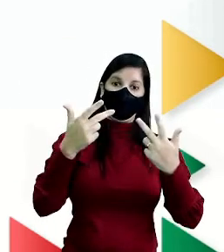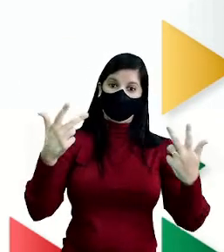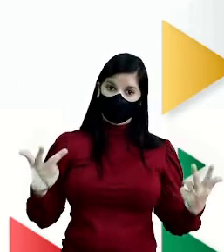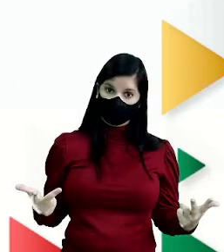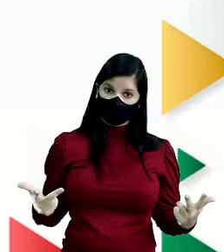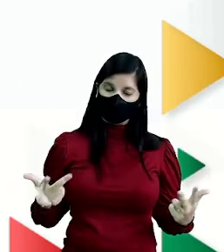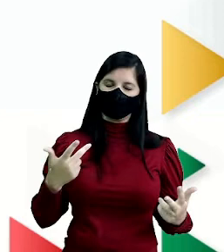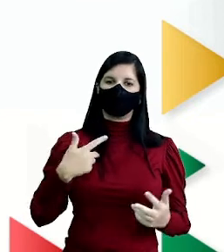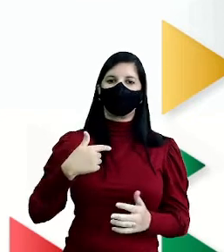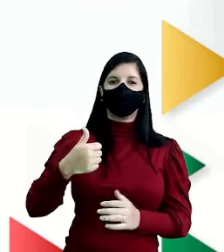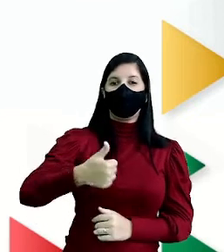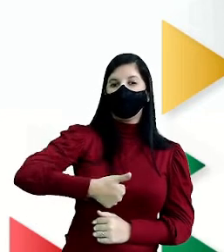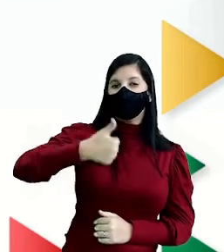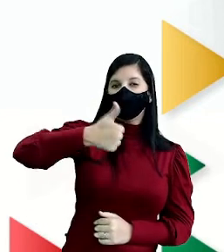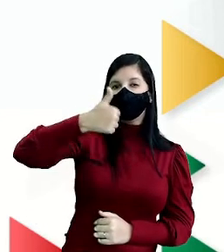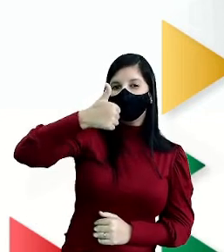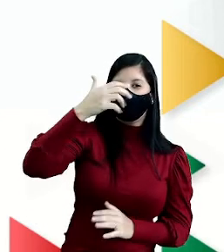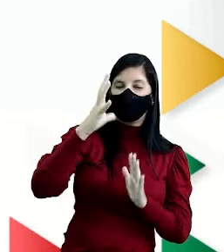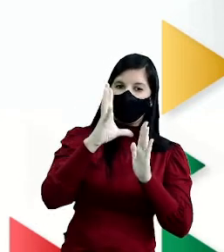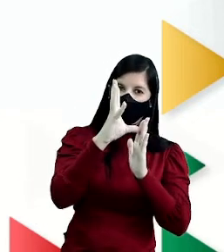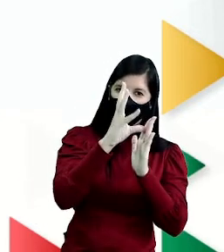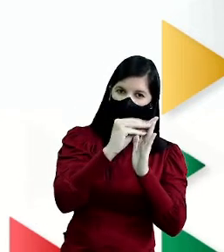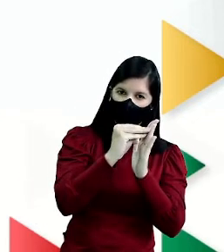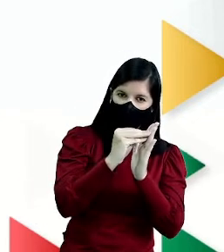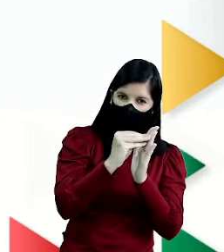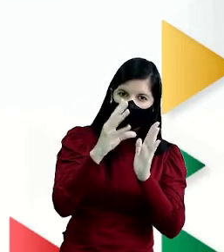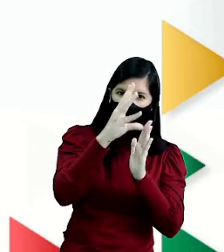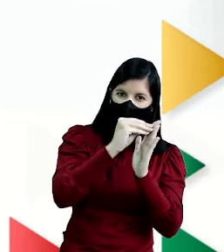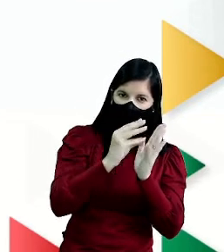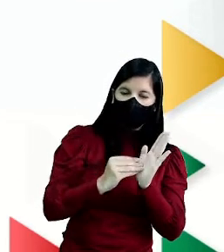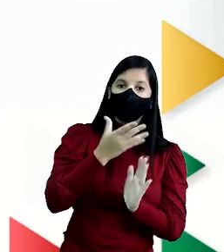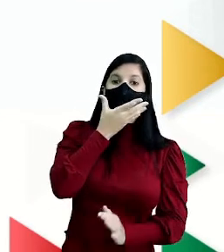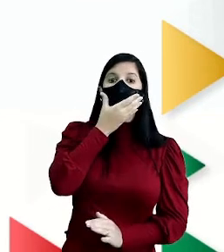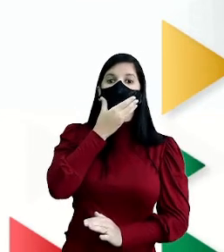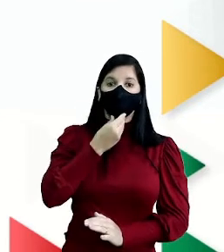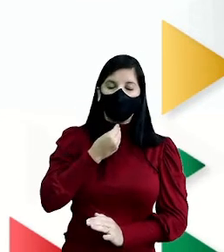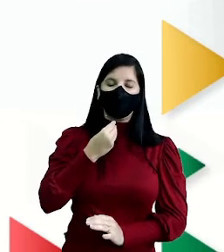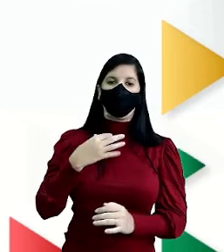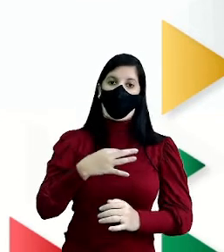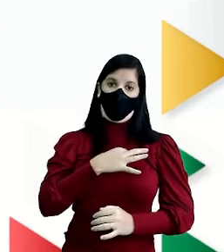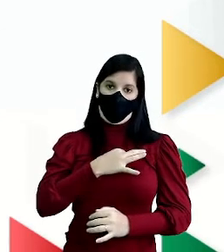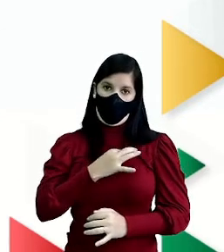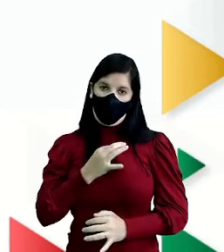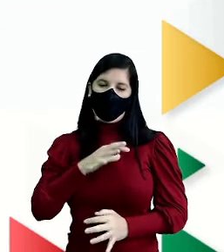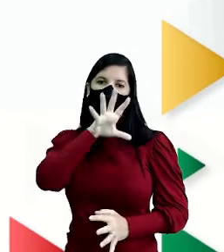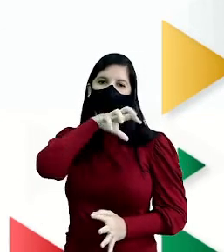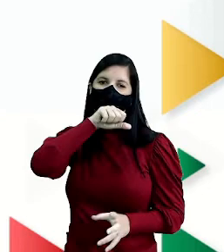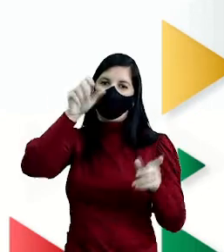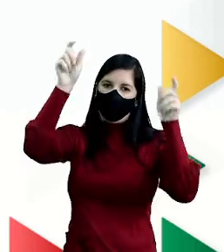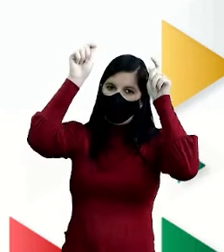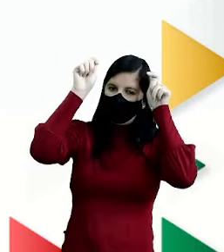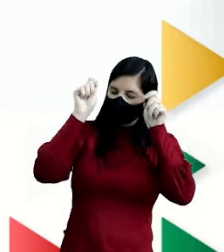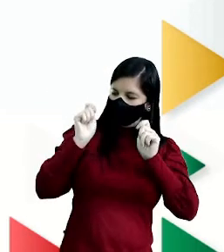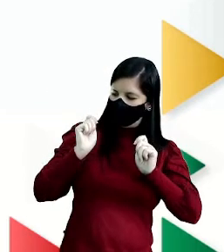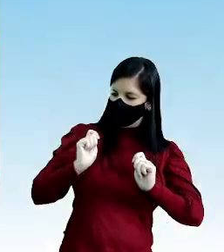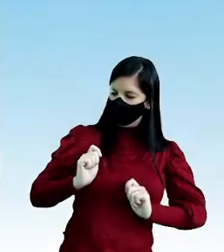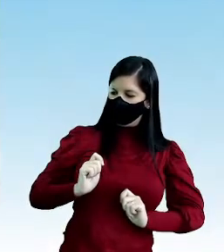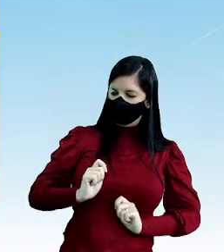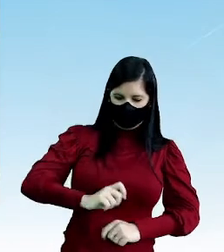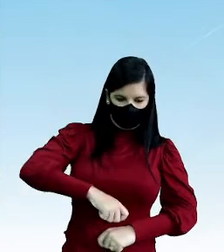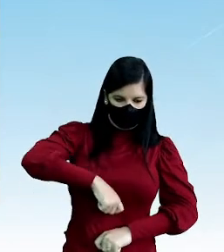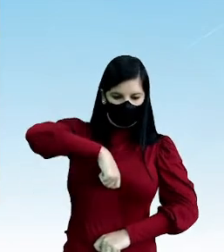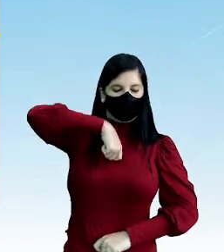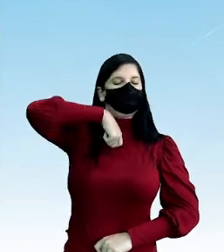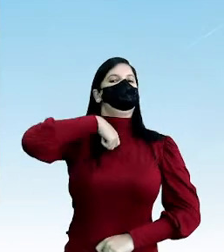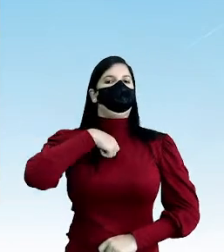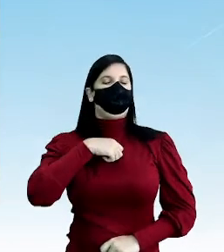que um dos primeiros registros justamente era, né, de um homem vestido na pele de animal e tenta imitar seus ataques e fugas, que também, isso é uma das